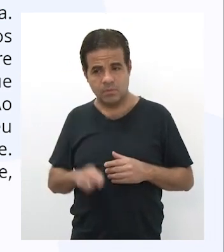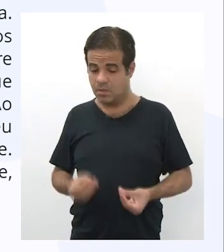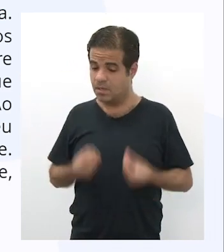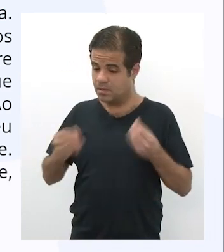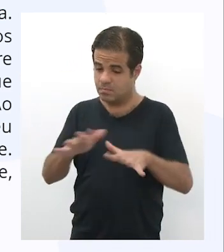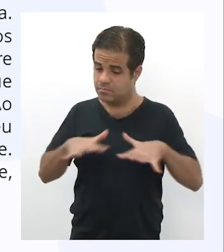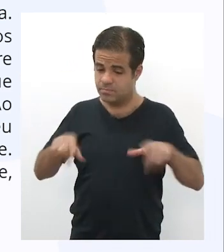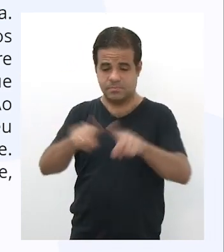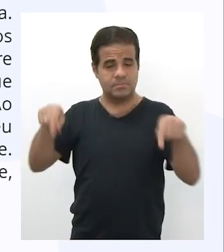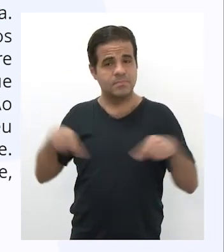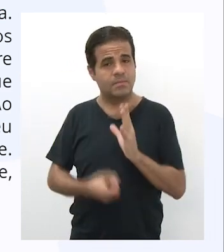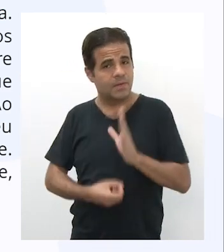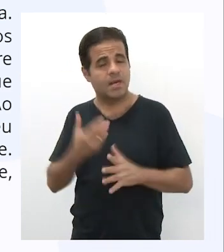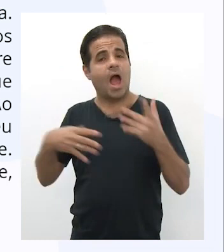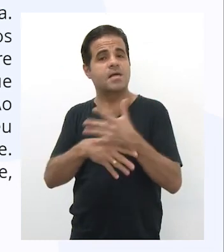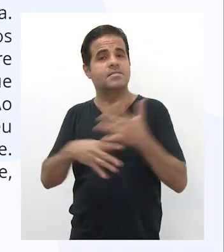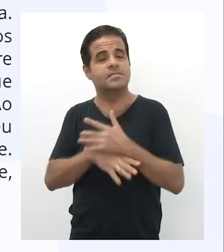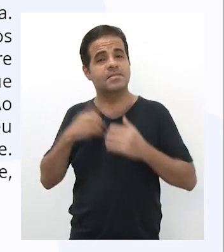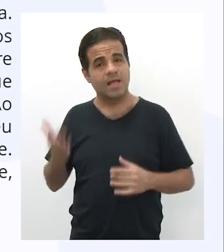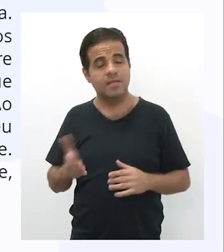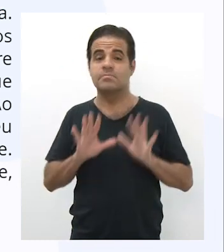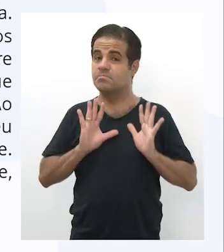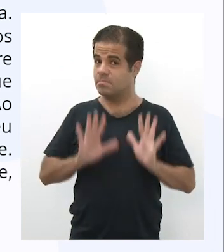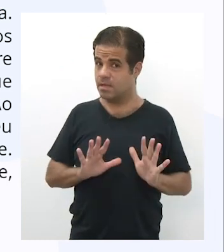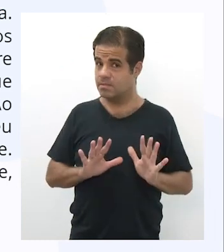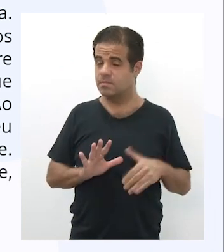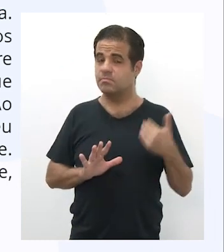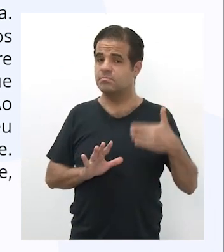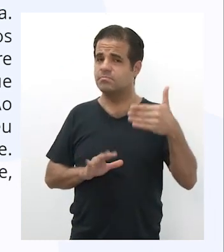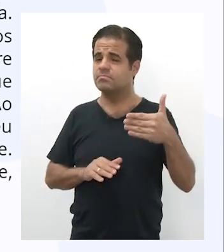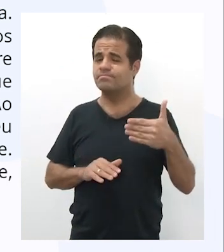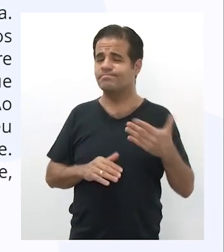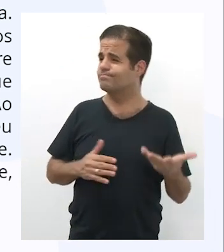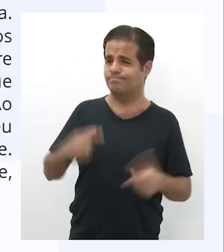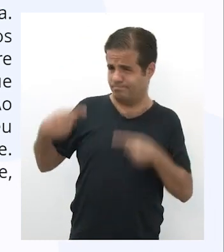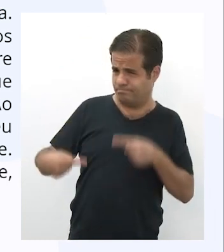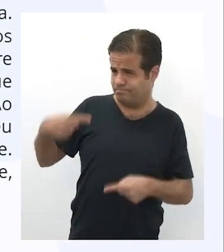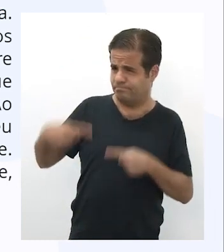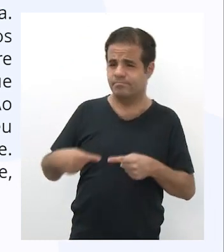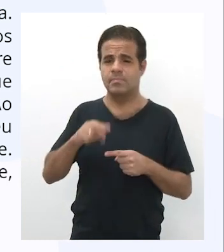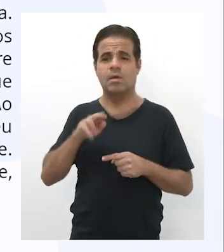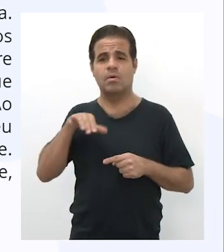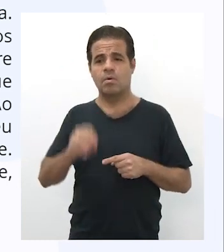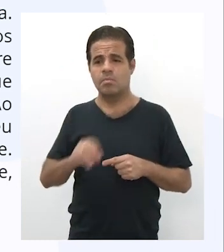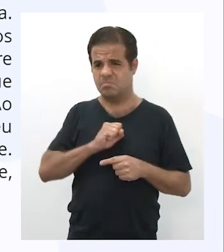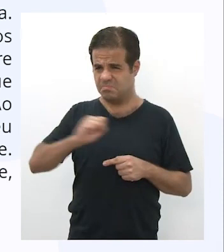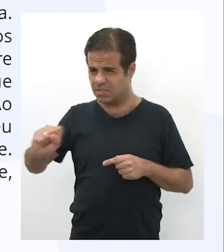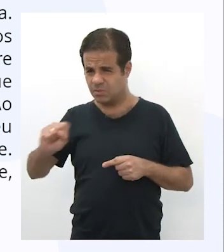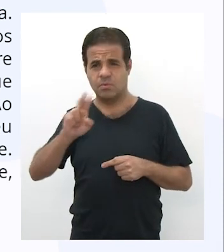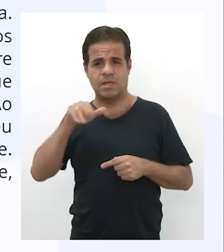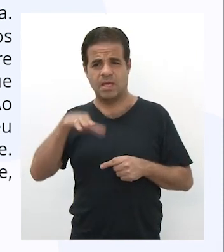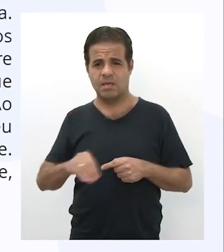terras para a fundação da cidade. No entanto, em um desentendimento, Rômulo matou Remo